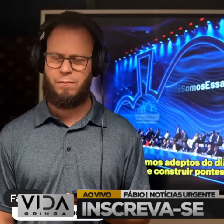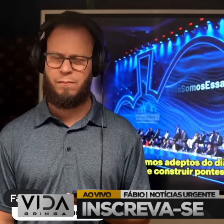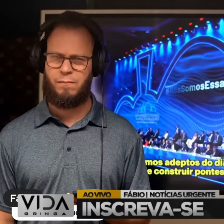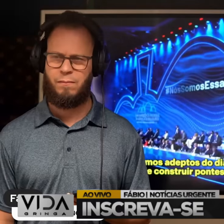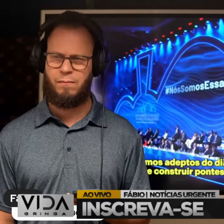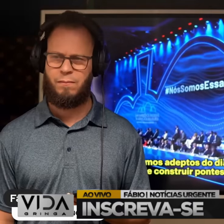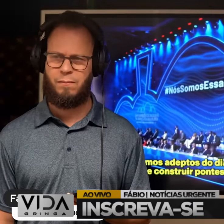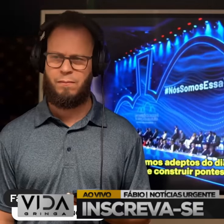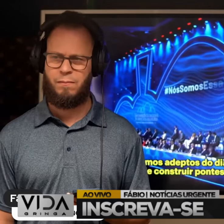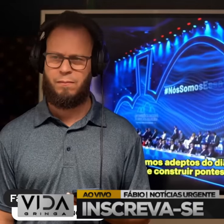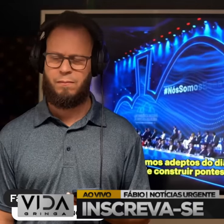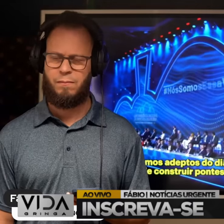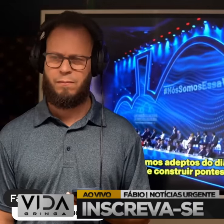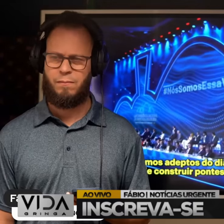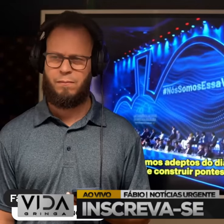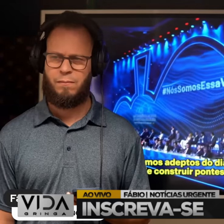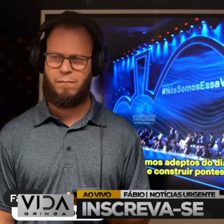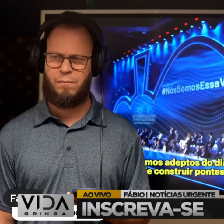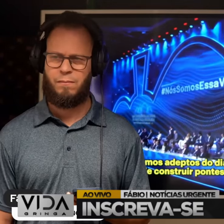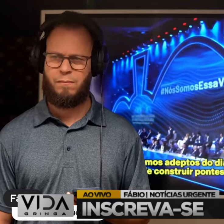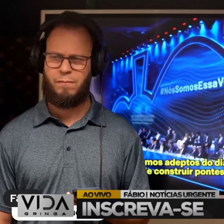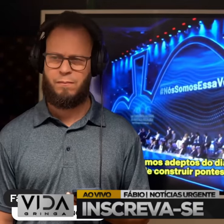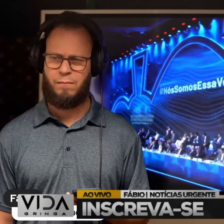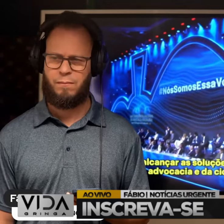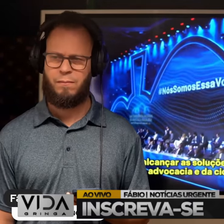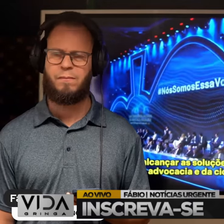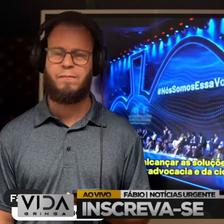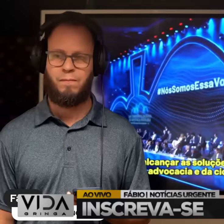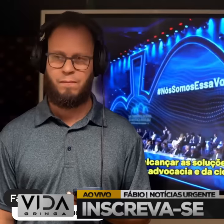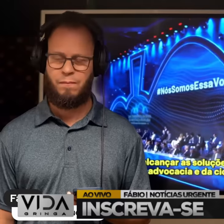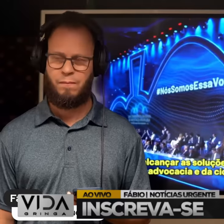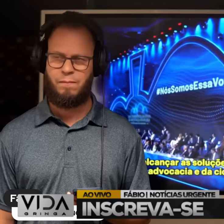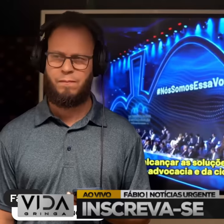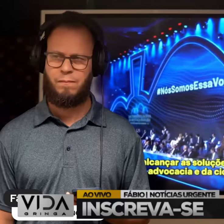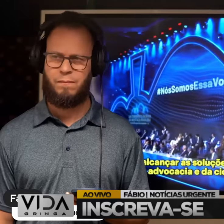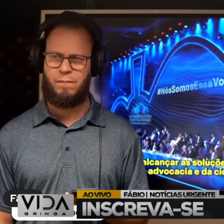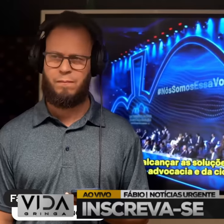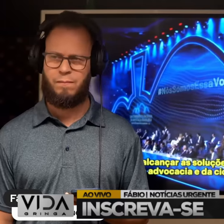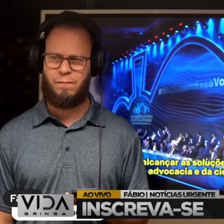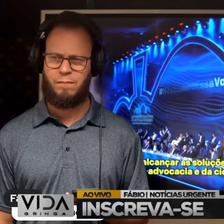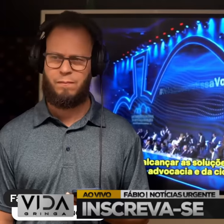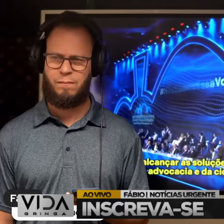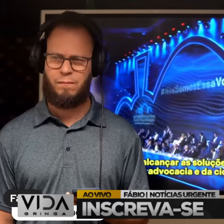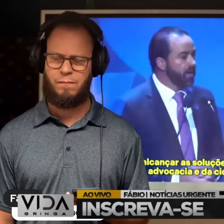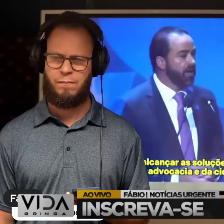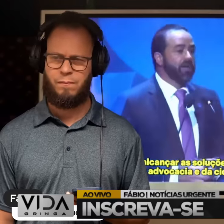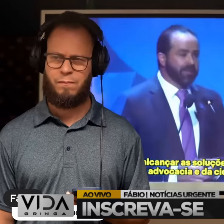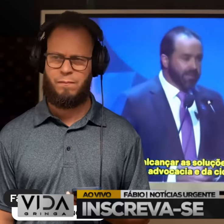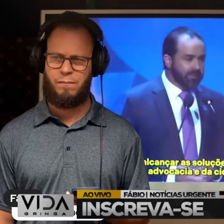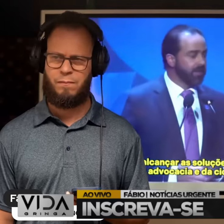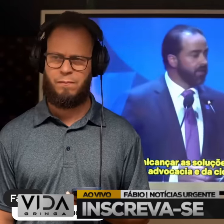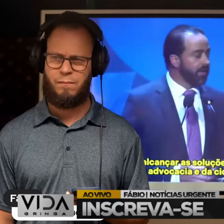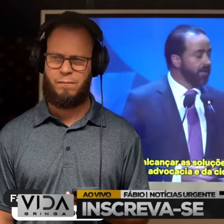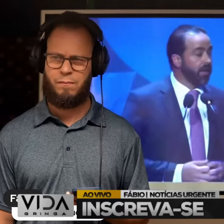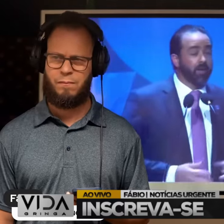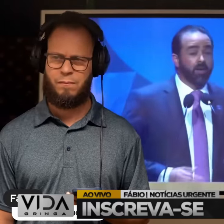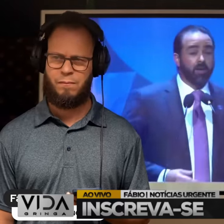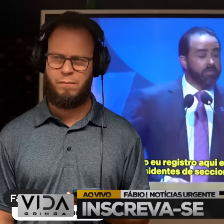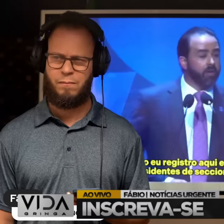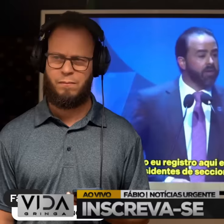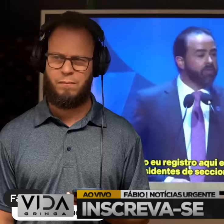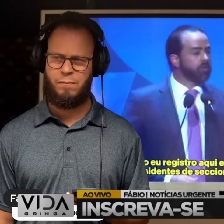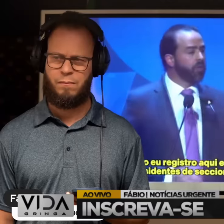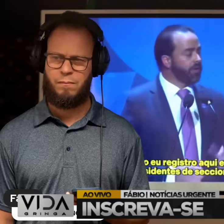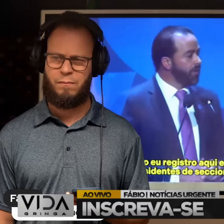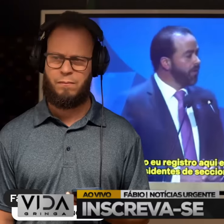como forma de construir pontes e não muros para alcançar soluções em favor da advocacia e da cidadania. Por